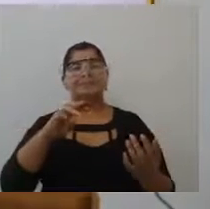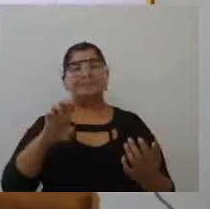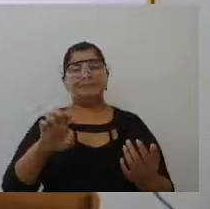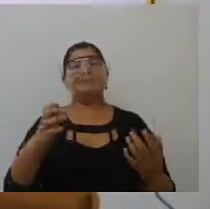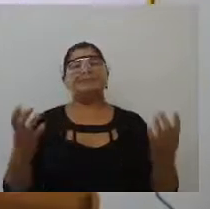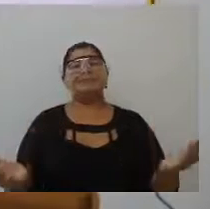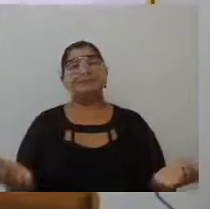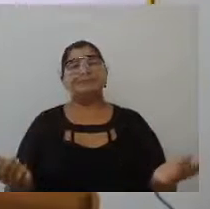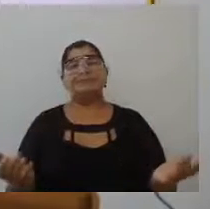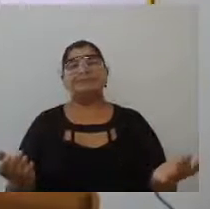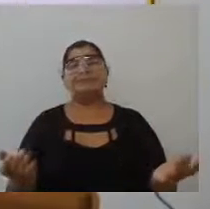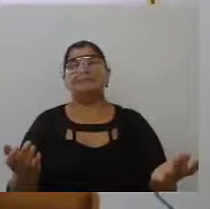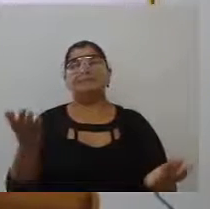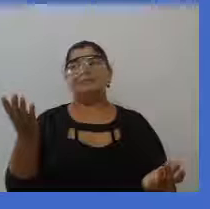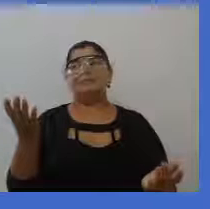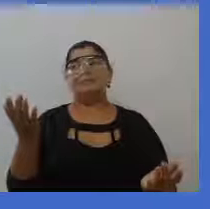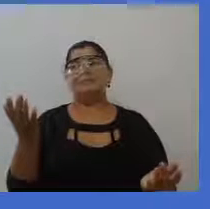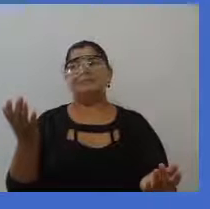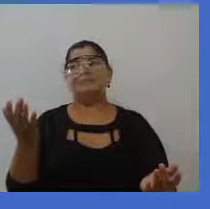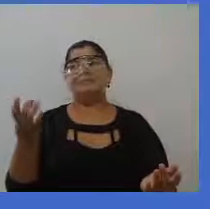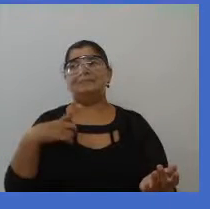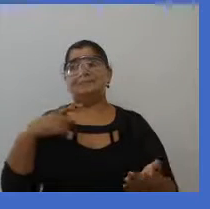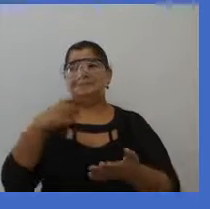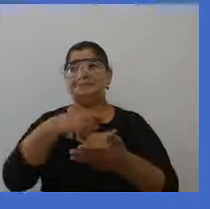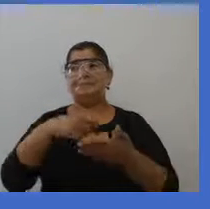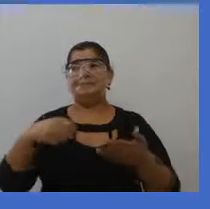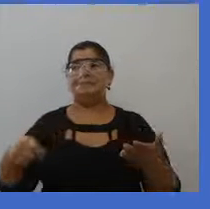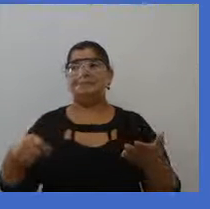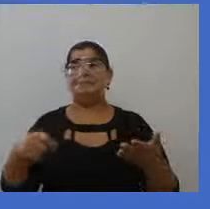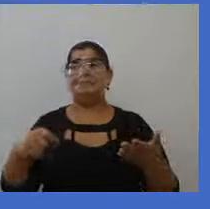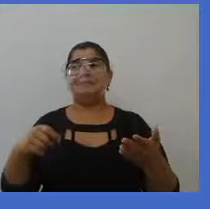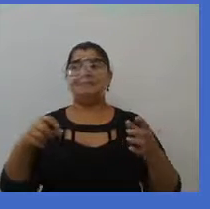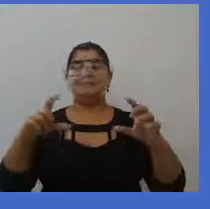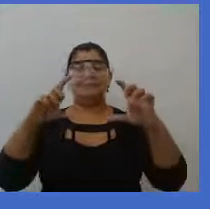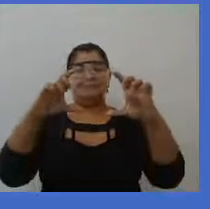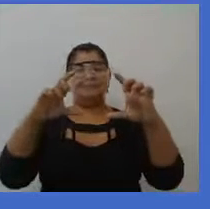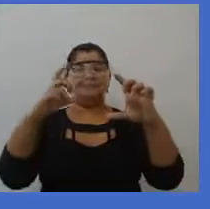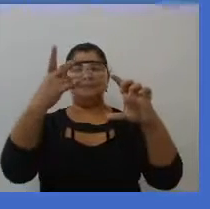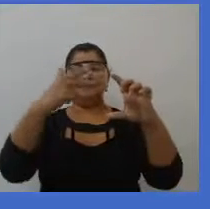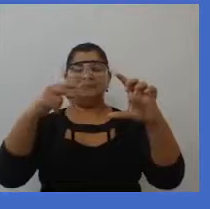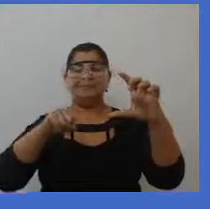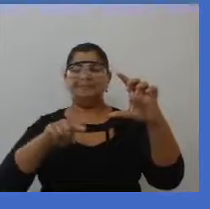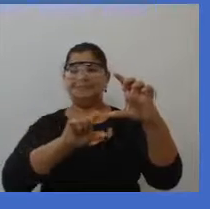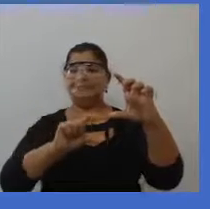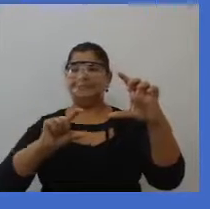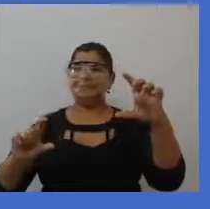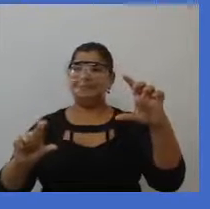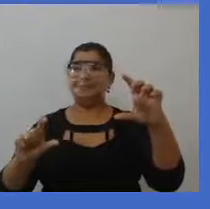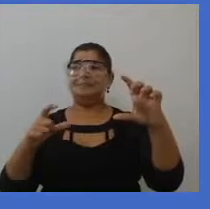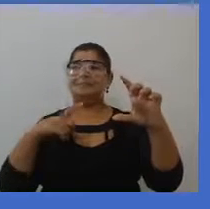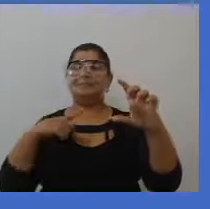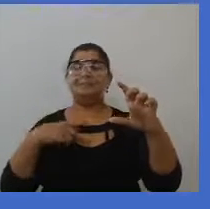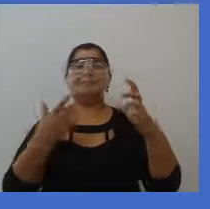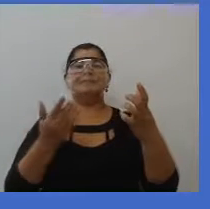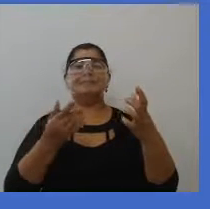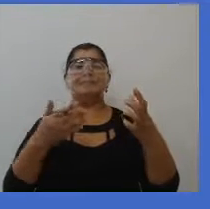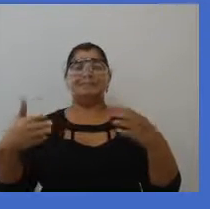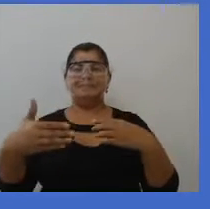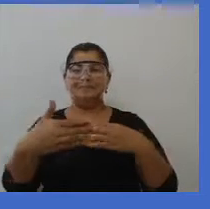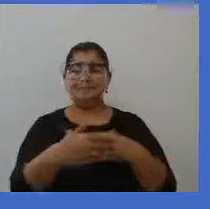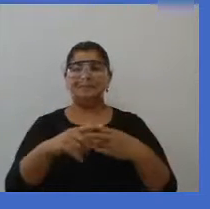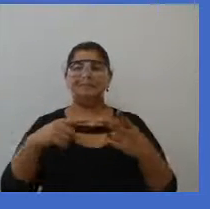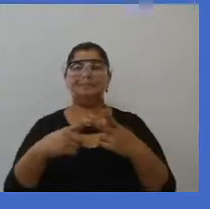conceito. O primeiro conceito que eu disse é ultrapassado, é arcaico, não vamos ficar mais nele. Bem, credibilidade e utilidade.